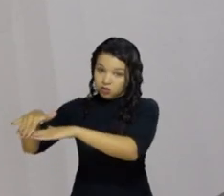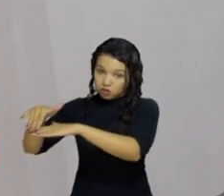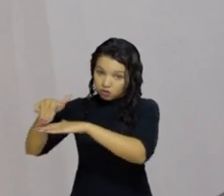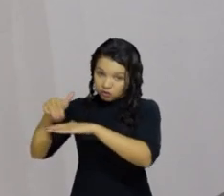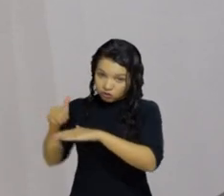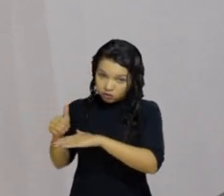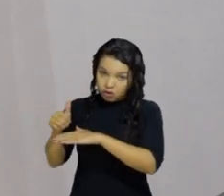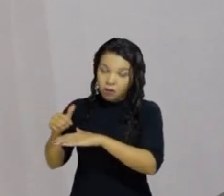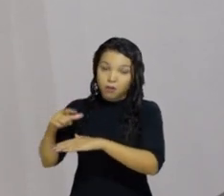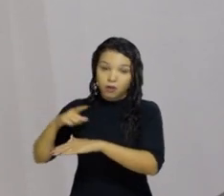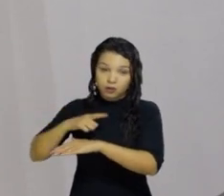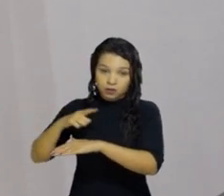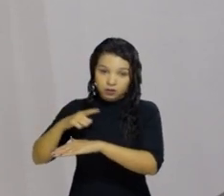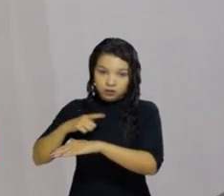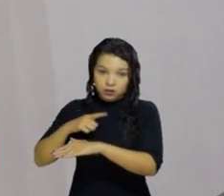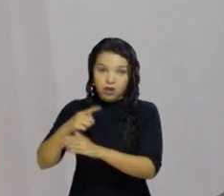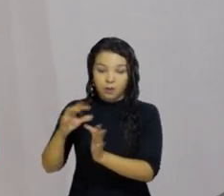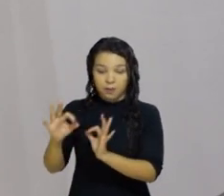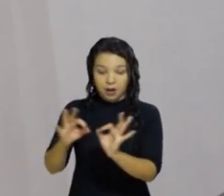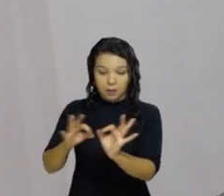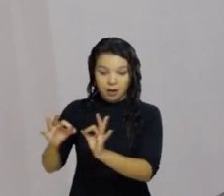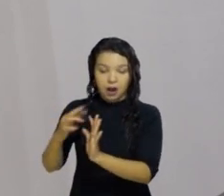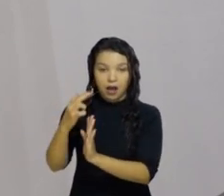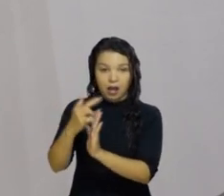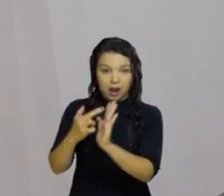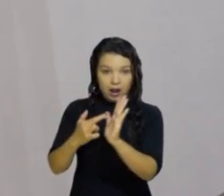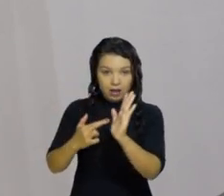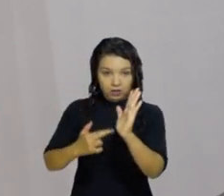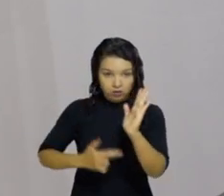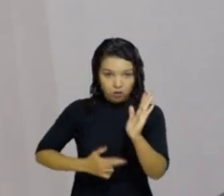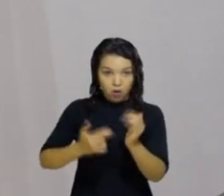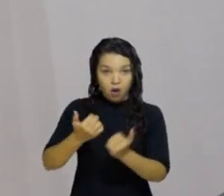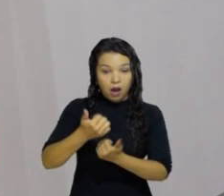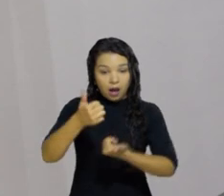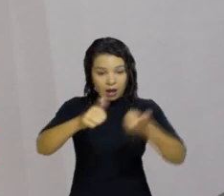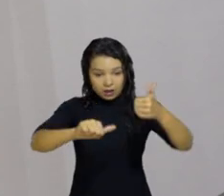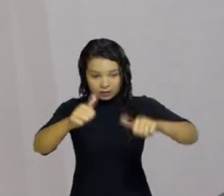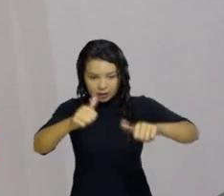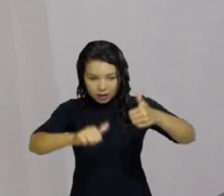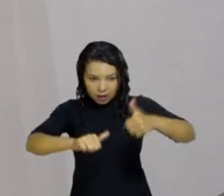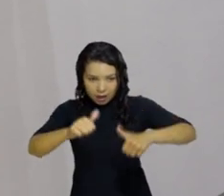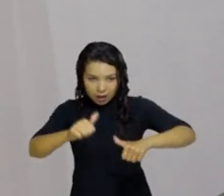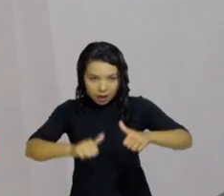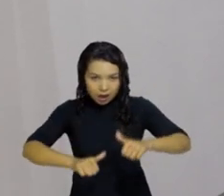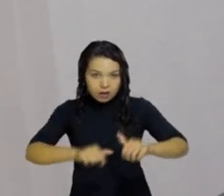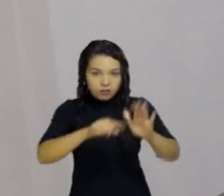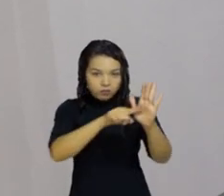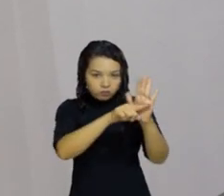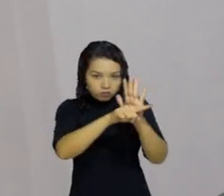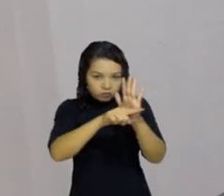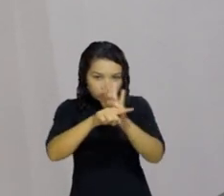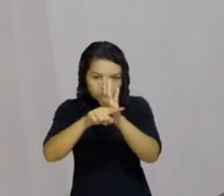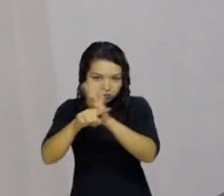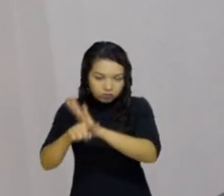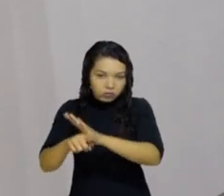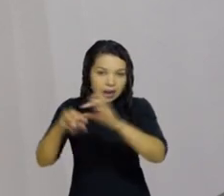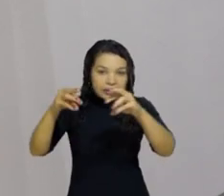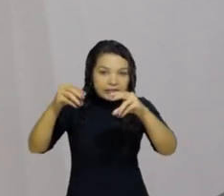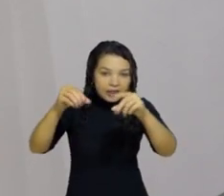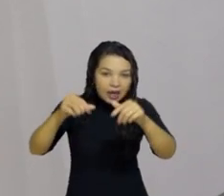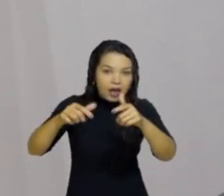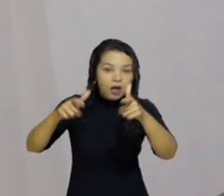serviços, elaborar relatórios de apoio na análise de monitoração dos terraplenos e das estruturas de